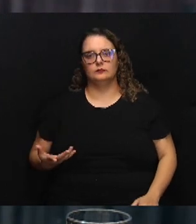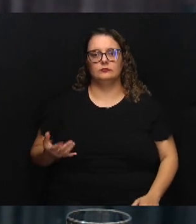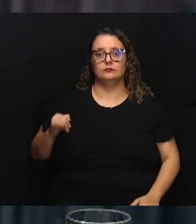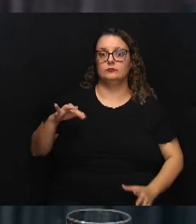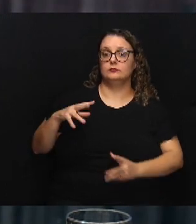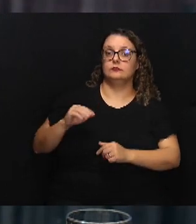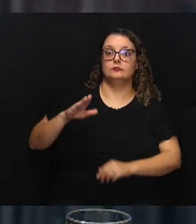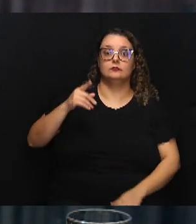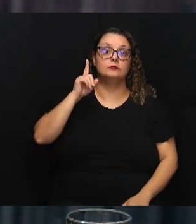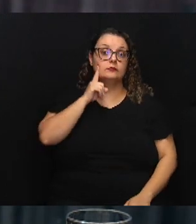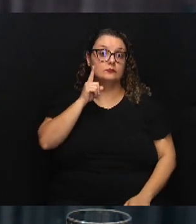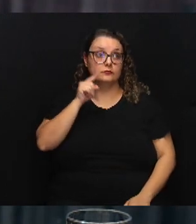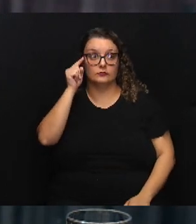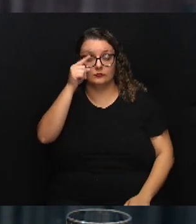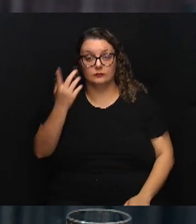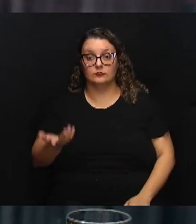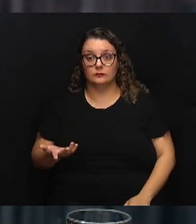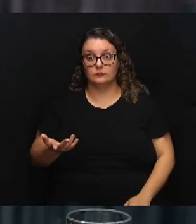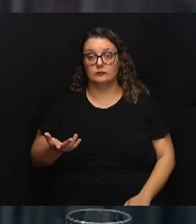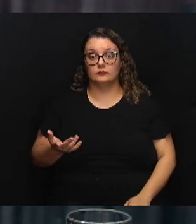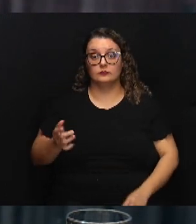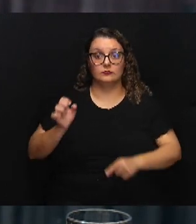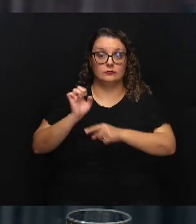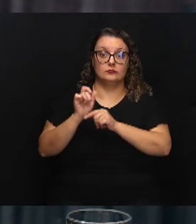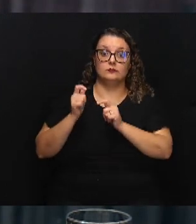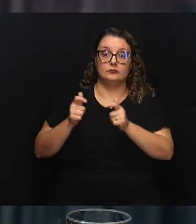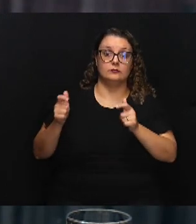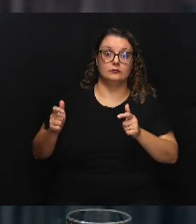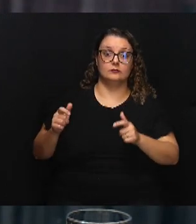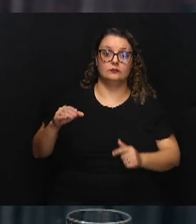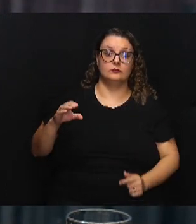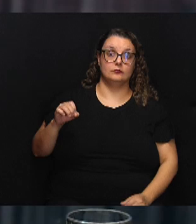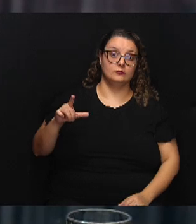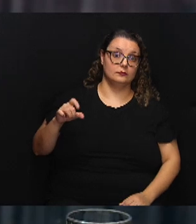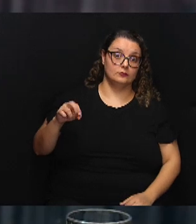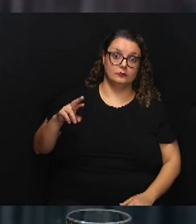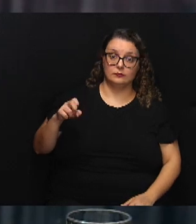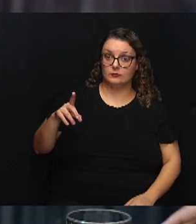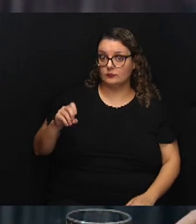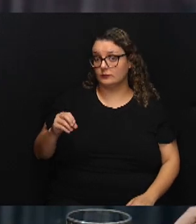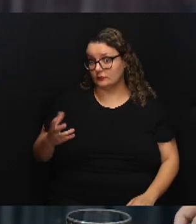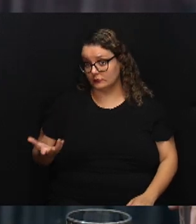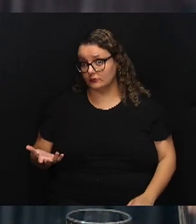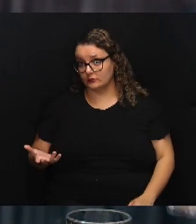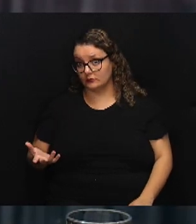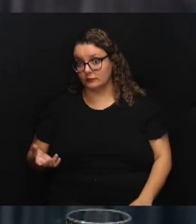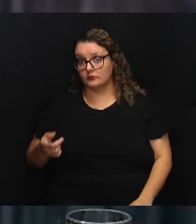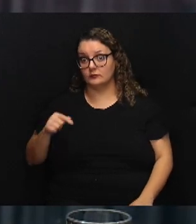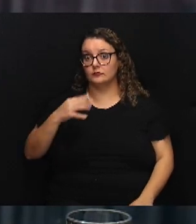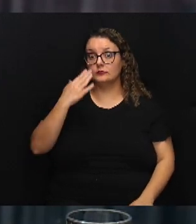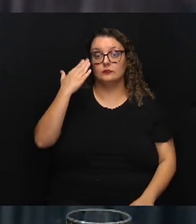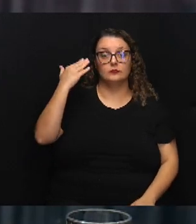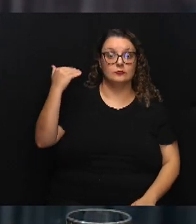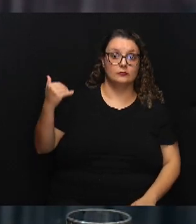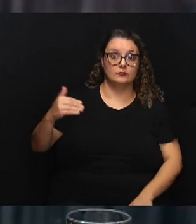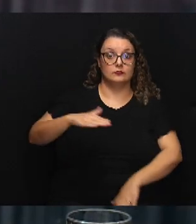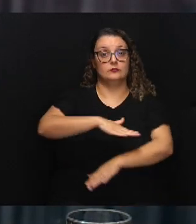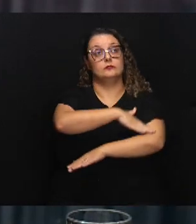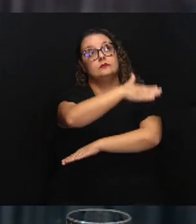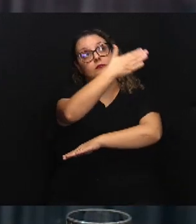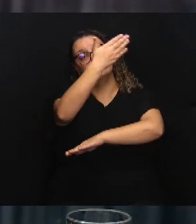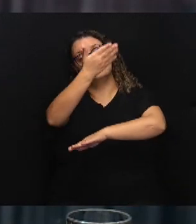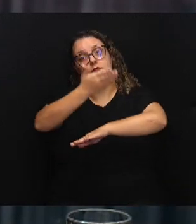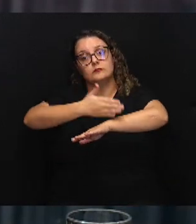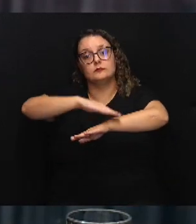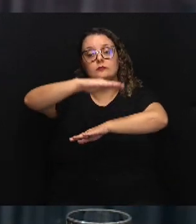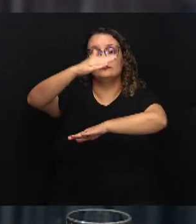para os Estados Unidos hoje, vou falar um estado que está crescendo muito, é o estado de Colorado. Né? O estado de Colorado é muito conhecido pelas montanhas,